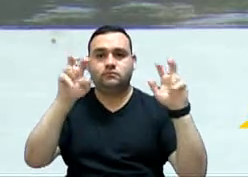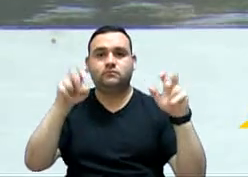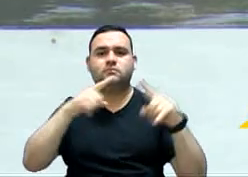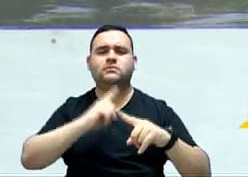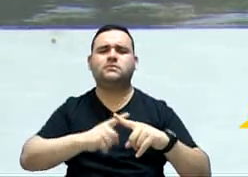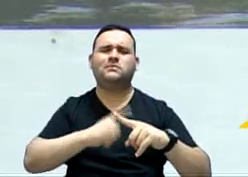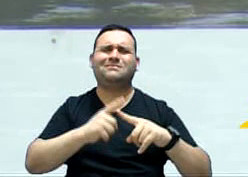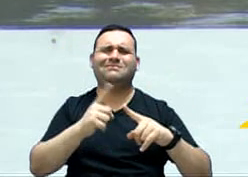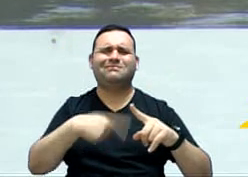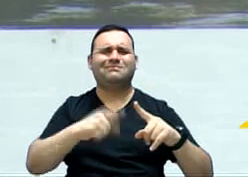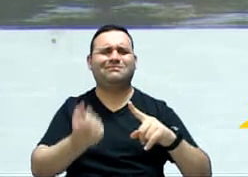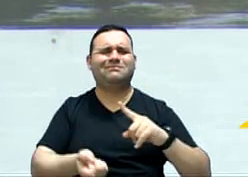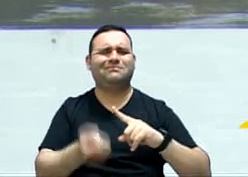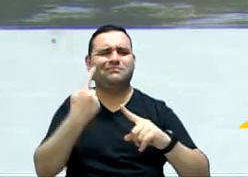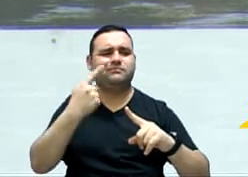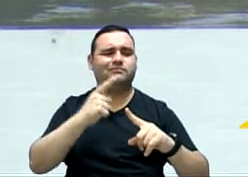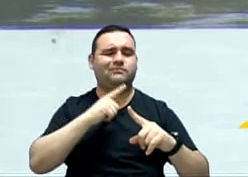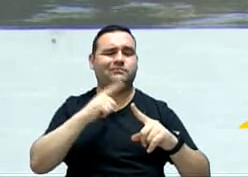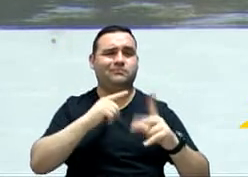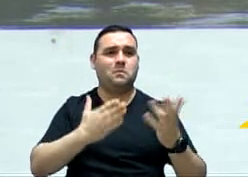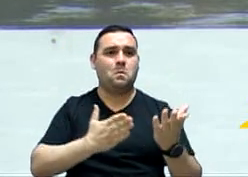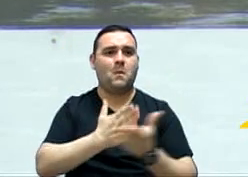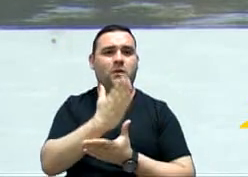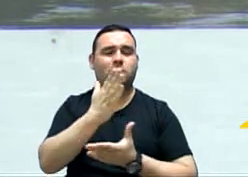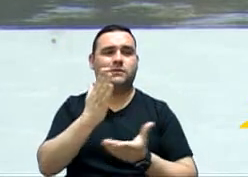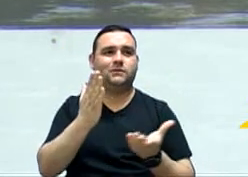que, estranhamente, passou...